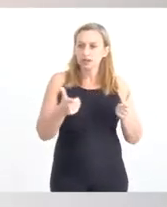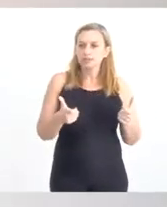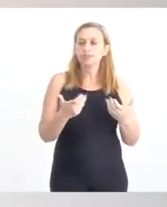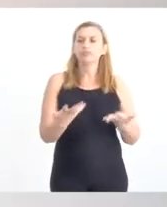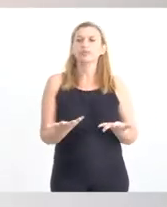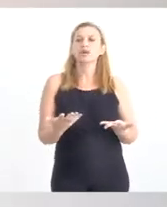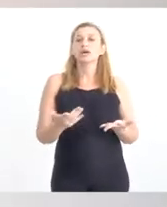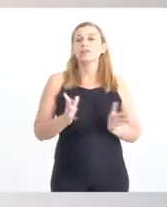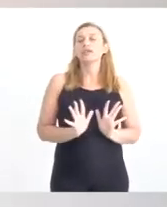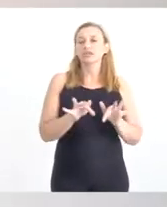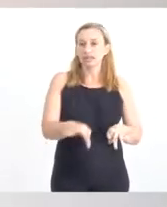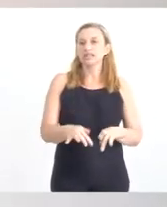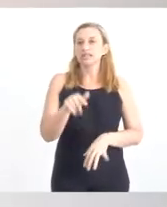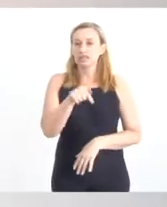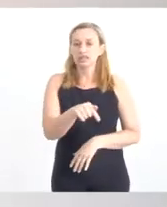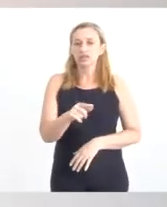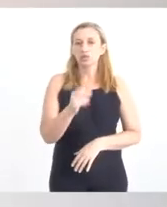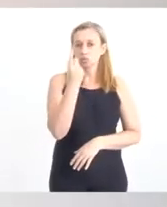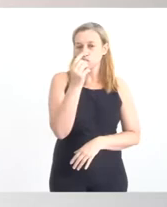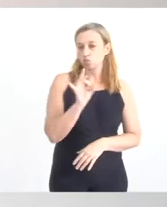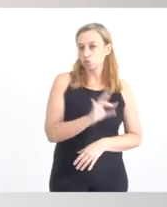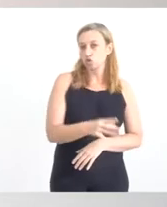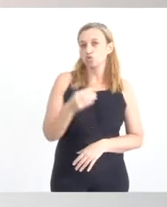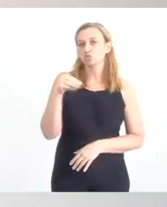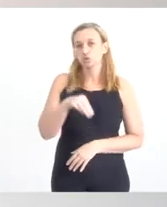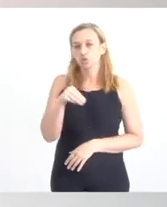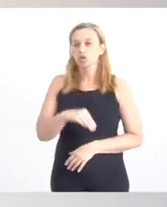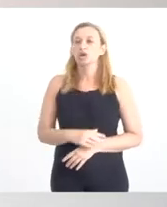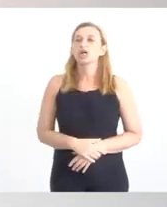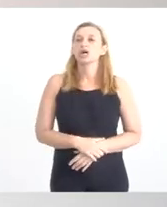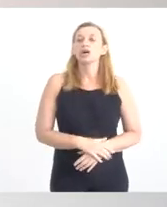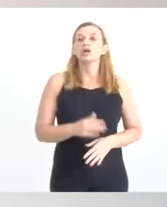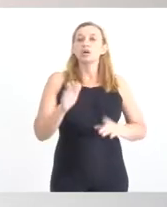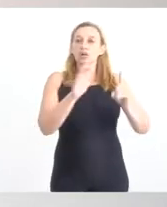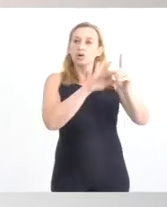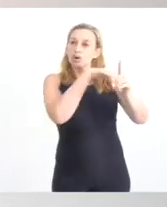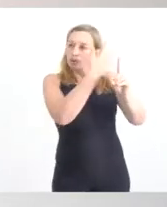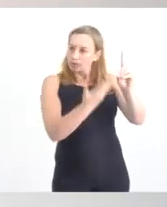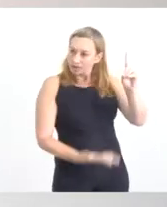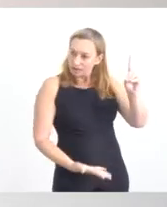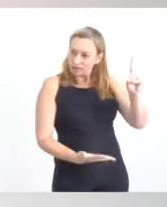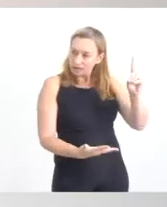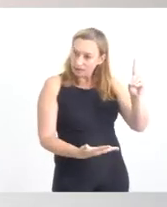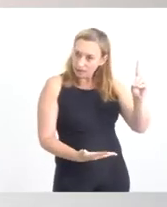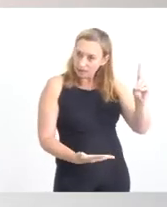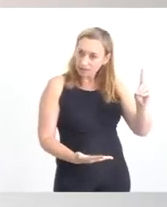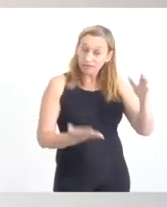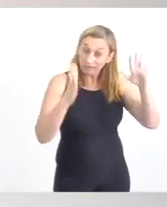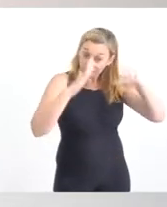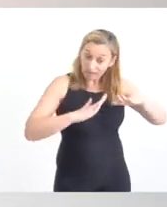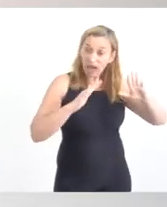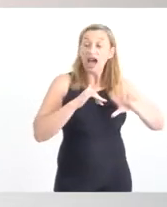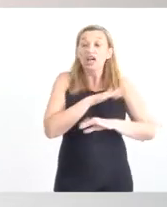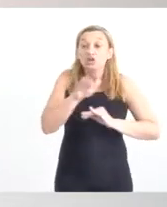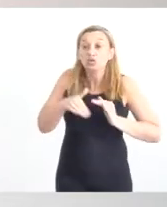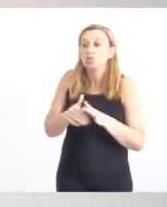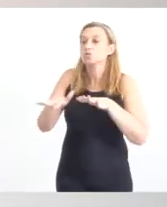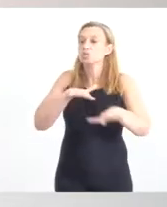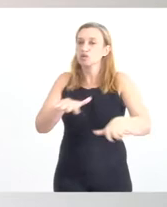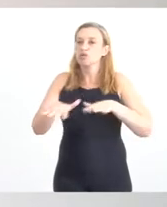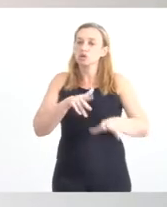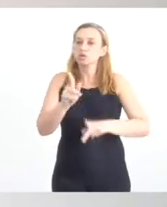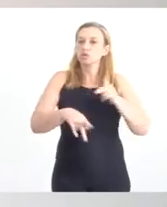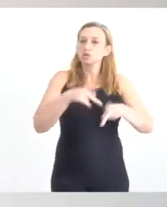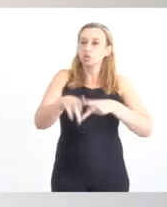eu quero pra terminar aqui no meu último minuto é homenagear deve fazer minha reverência a todos os movimentos